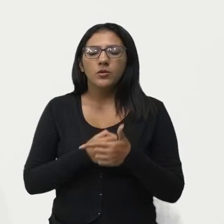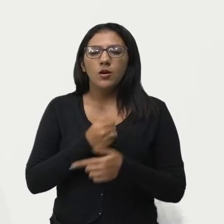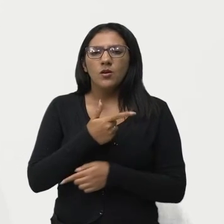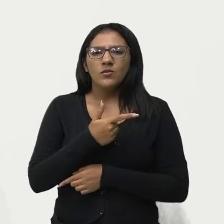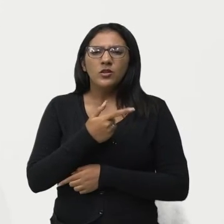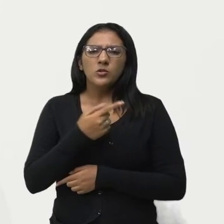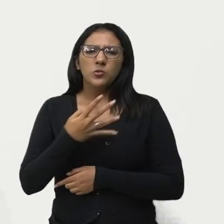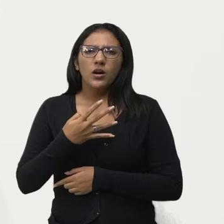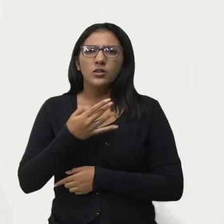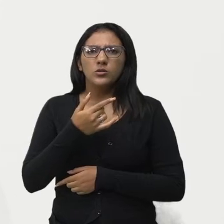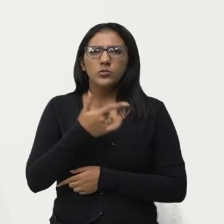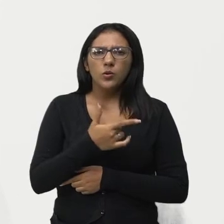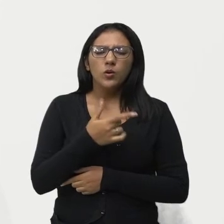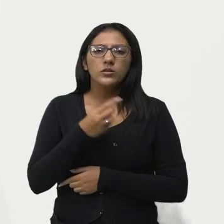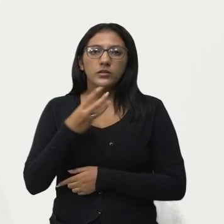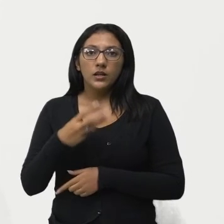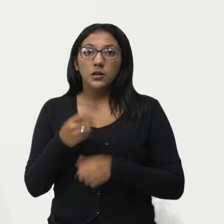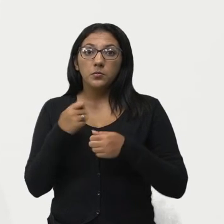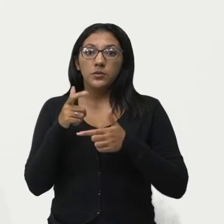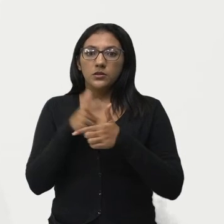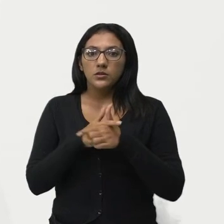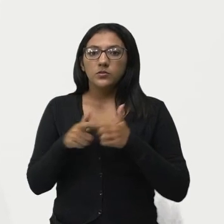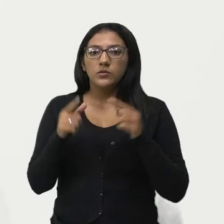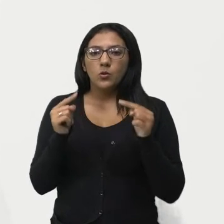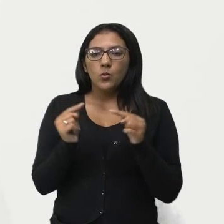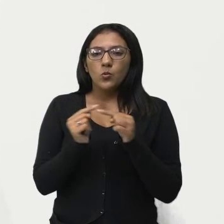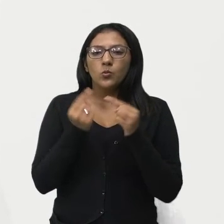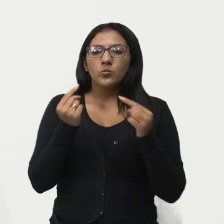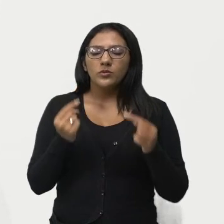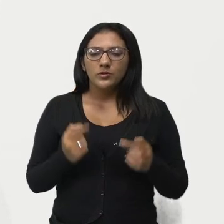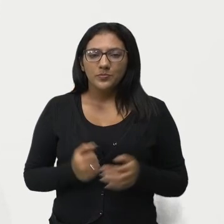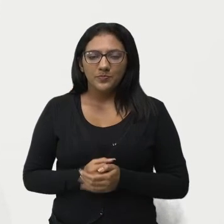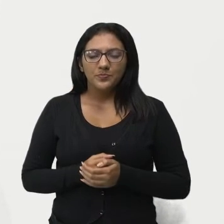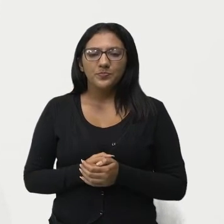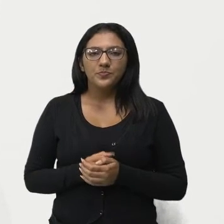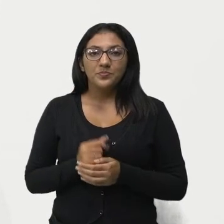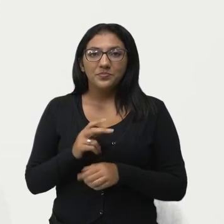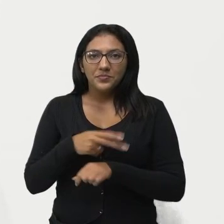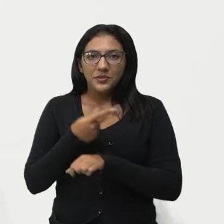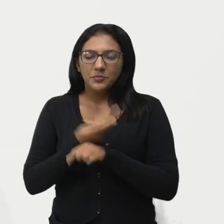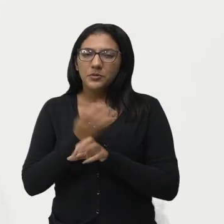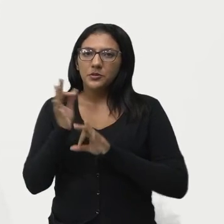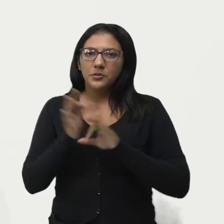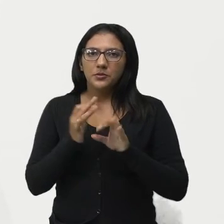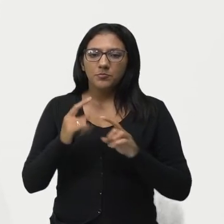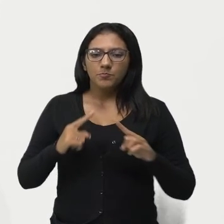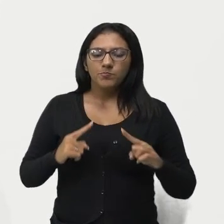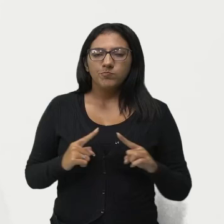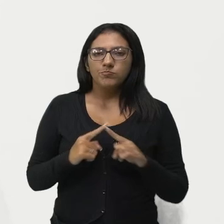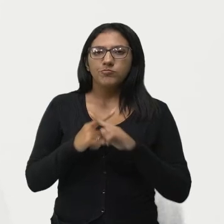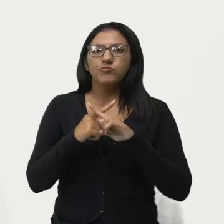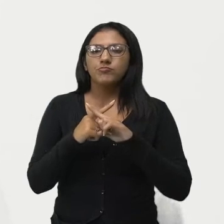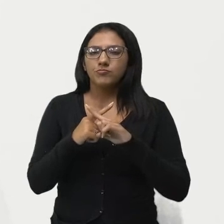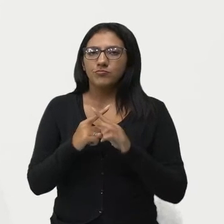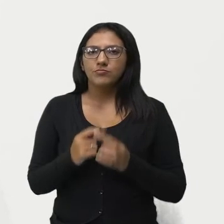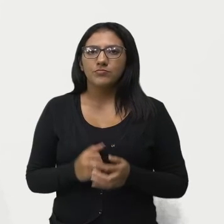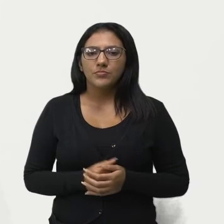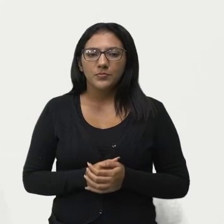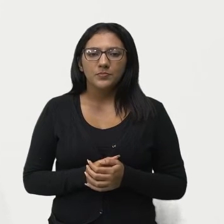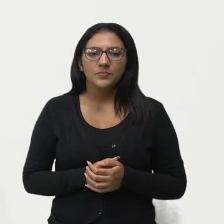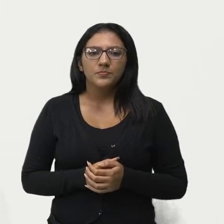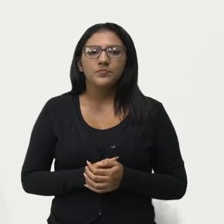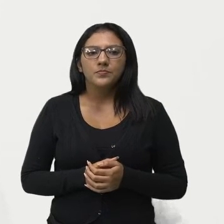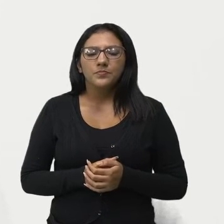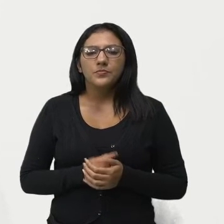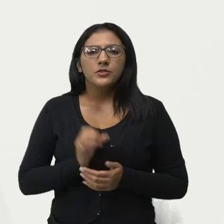igual à razão entre o segundo e o inverso do quarto. Em seguida, realizando a multiplicação cruzada, nós temos nada